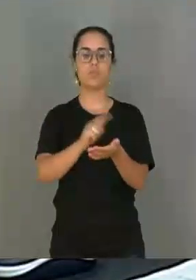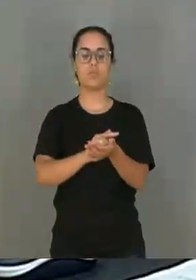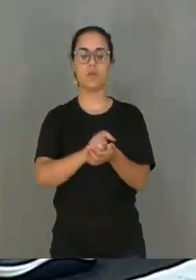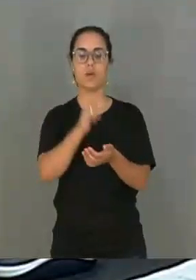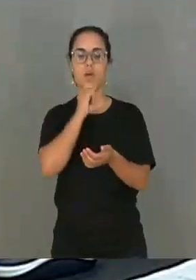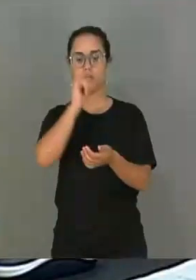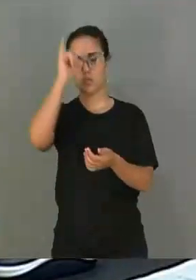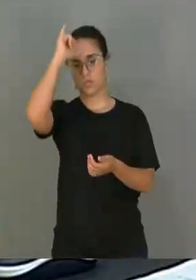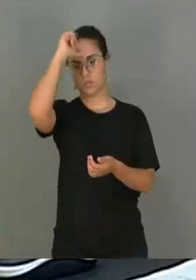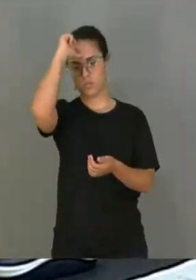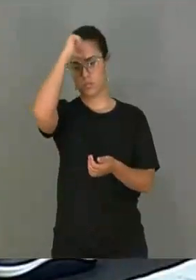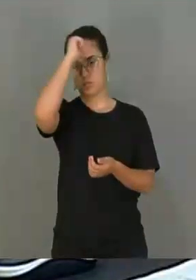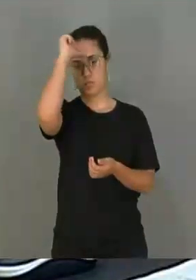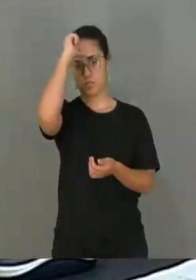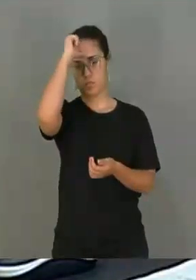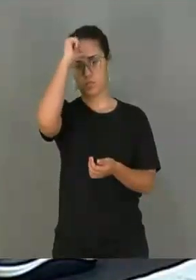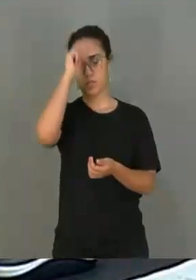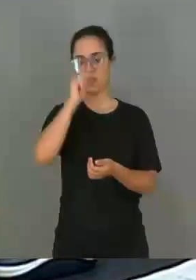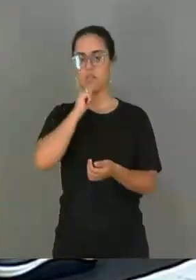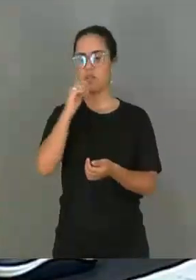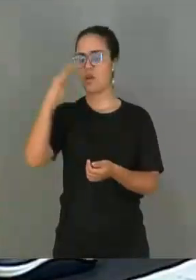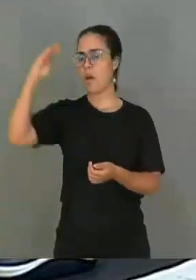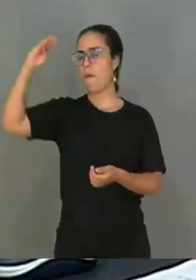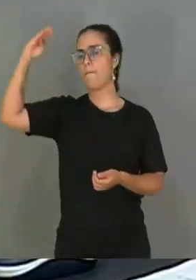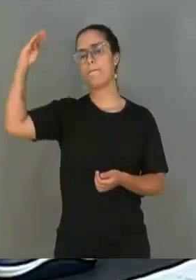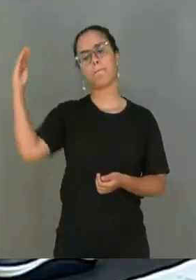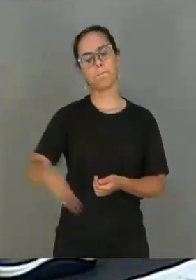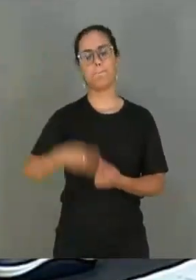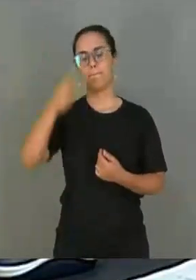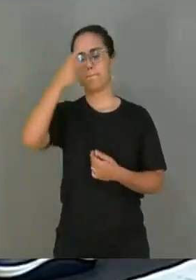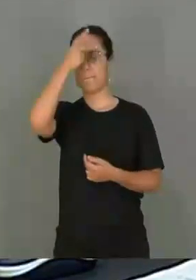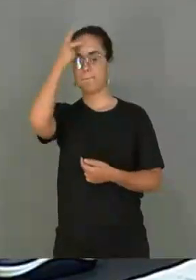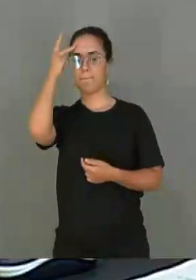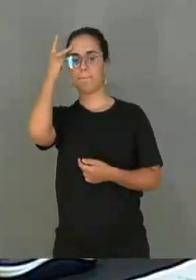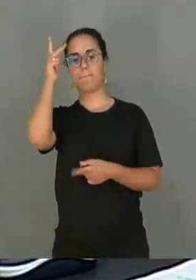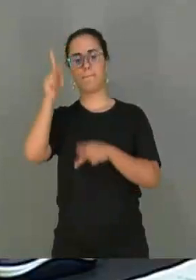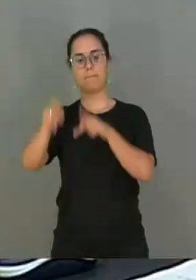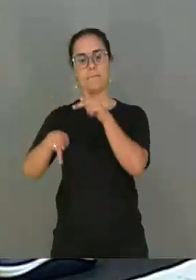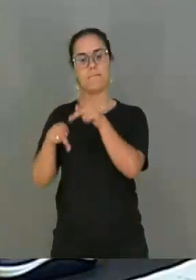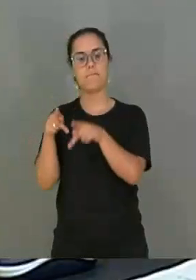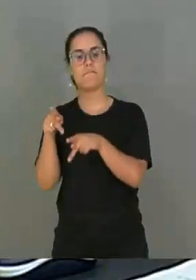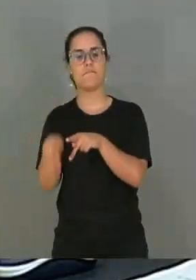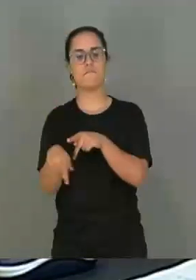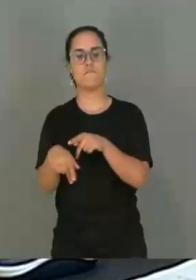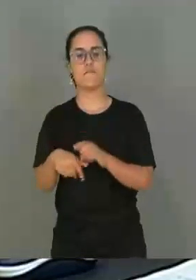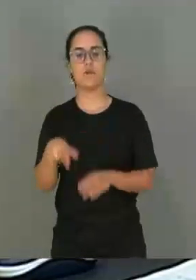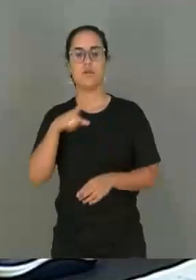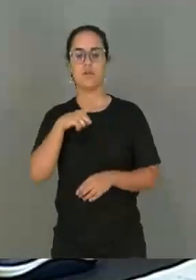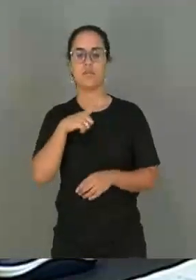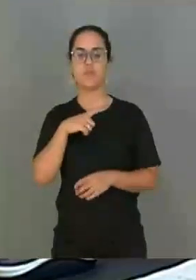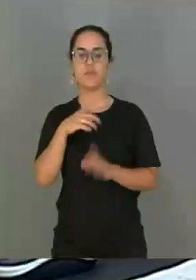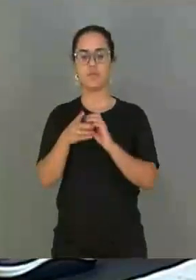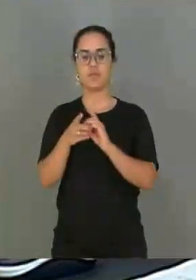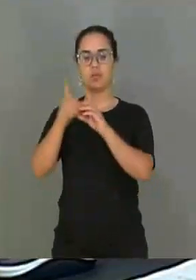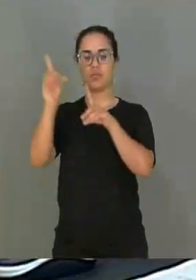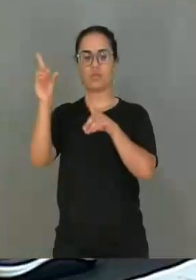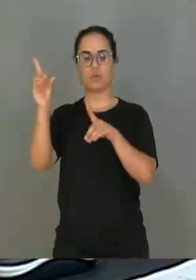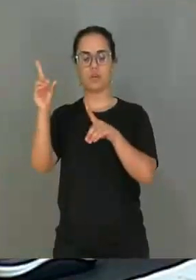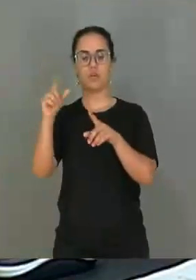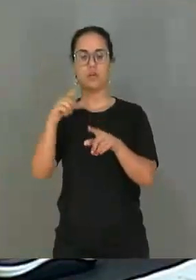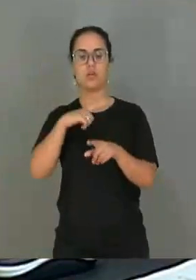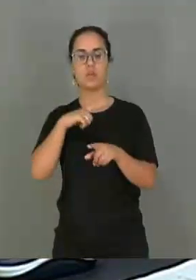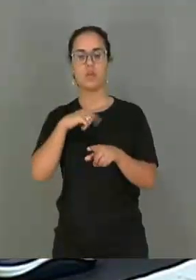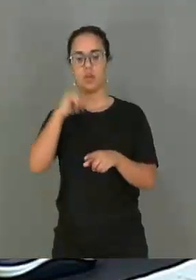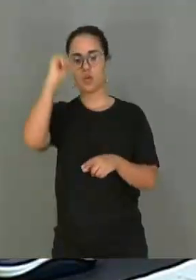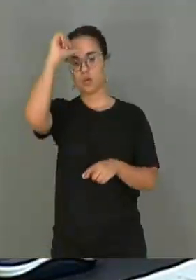A Índia, são bilhões de... Né, a gente tem lá uma democracia que você tem um